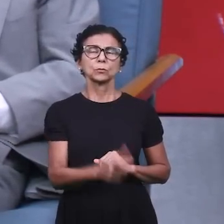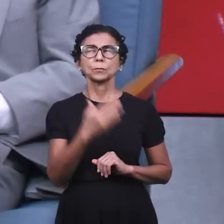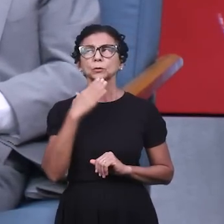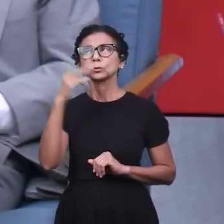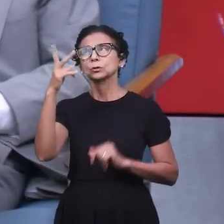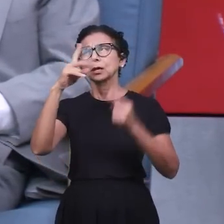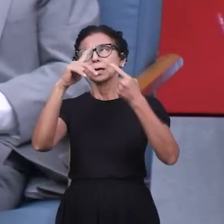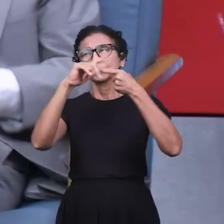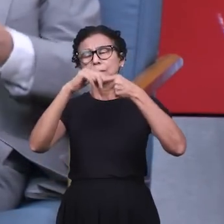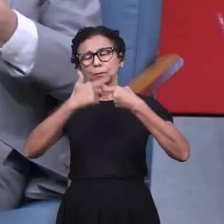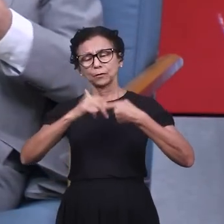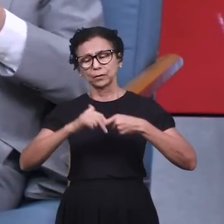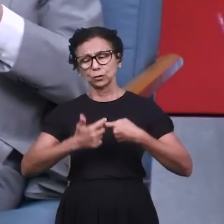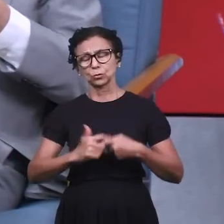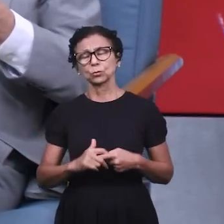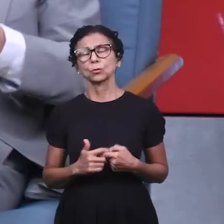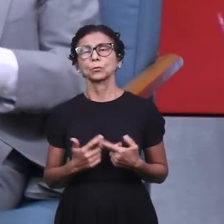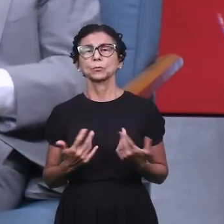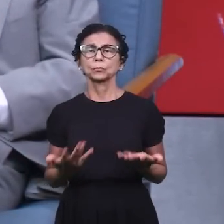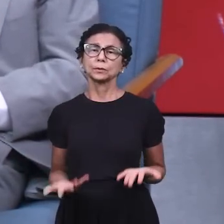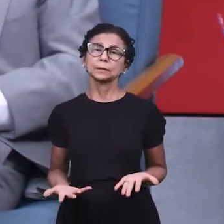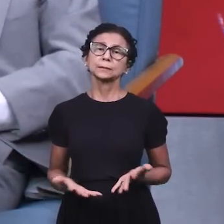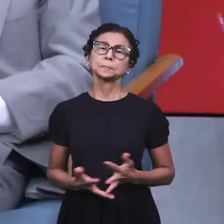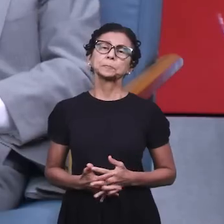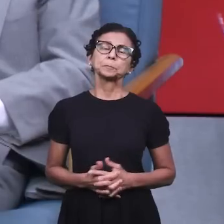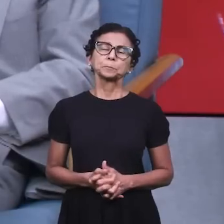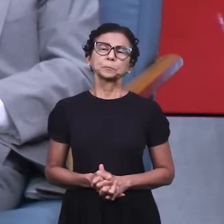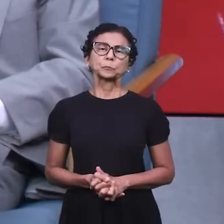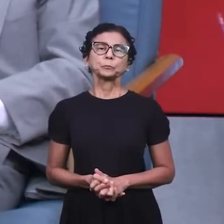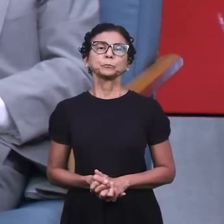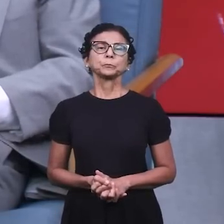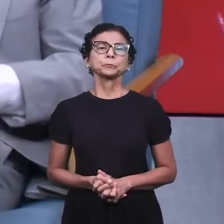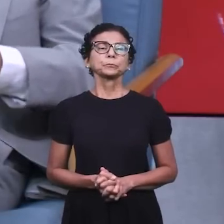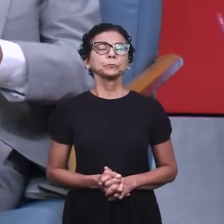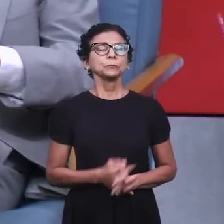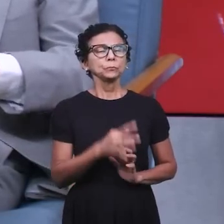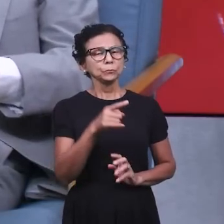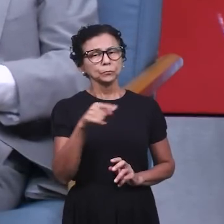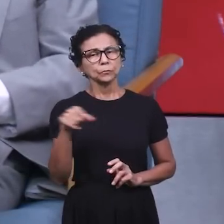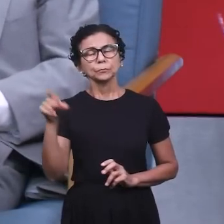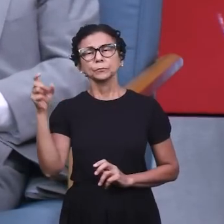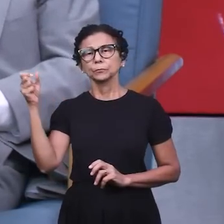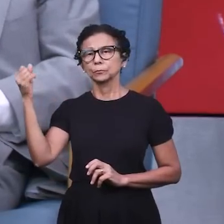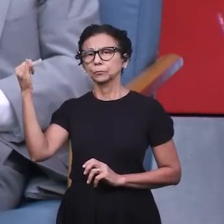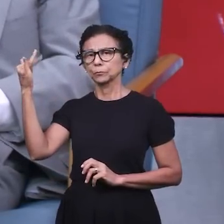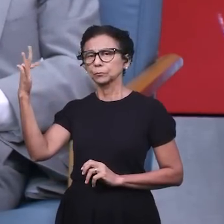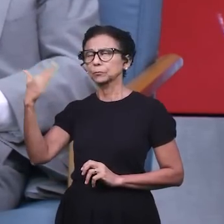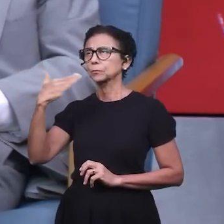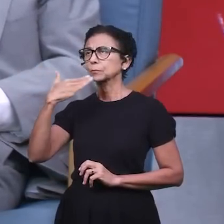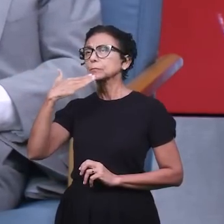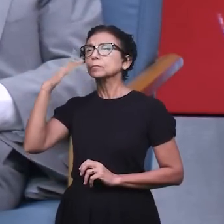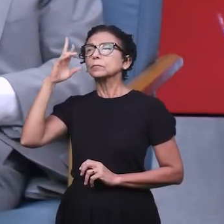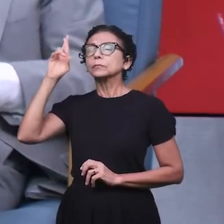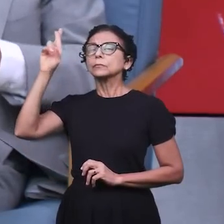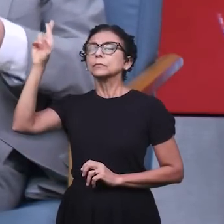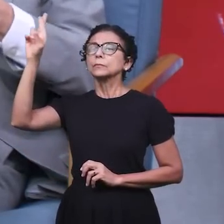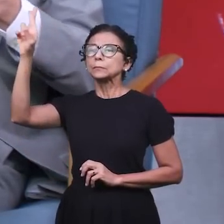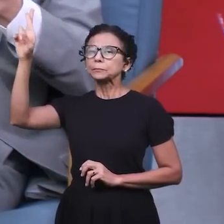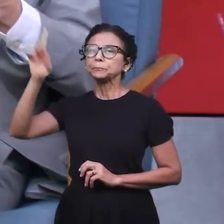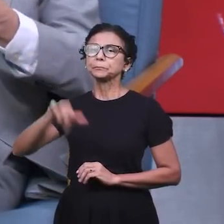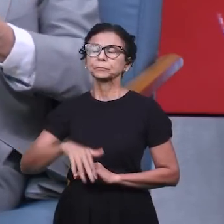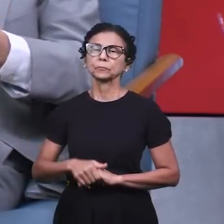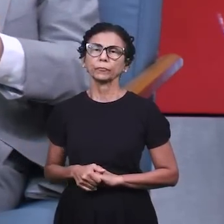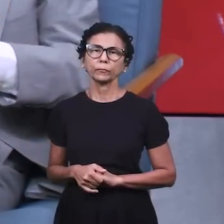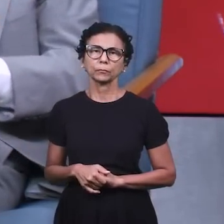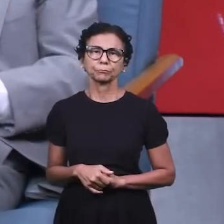do Espírito Santo é perfeito, mas na vida do servo, na sua experiência, então ele vai à madrugada, ele intercede por isso, para